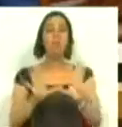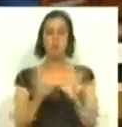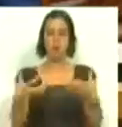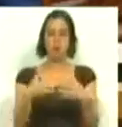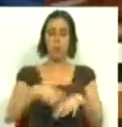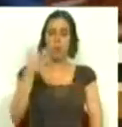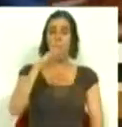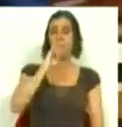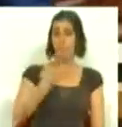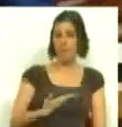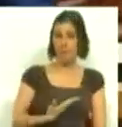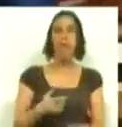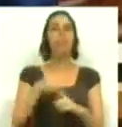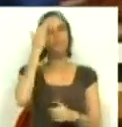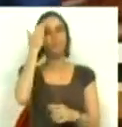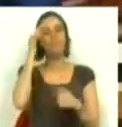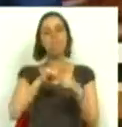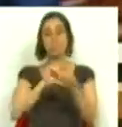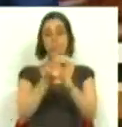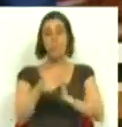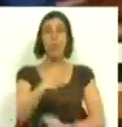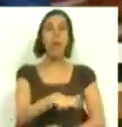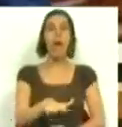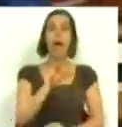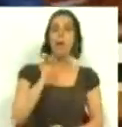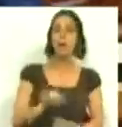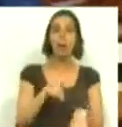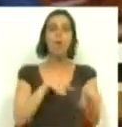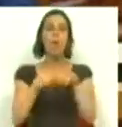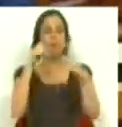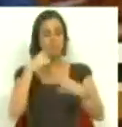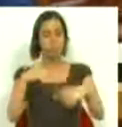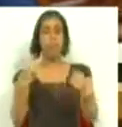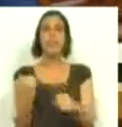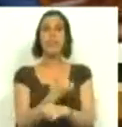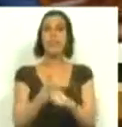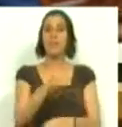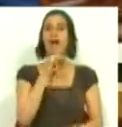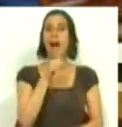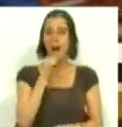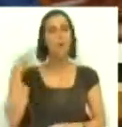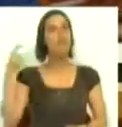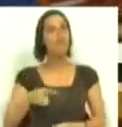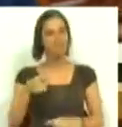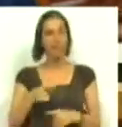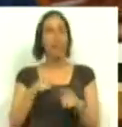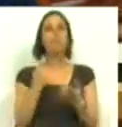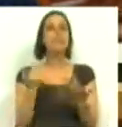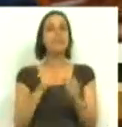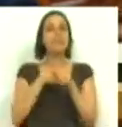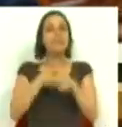Grupo Parlamentar do PSD considera que a reforma do setor e das políticas públicas para os serviços de água deve observar